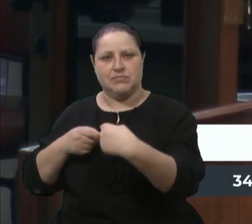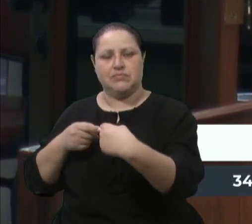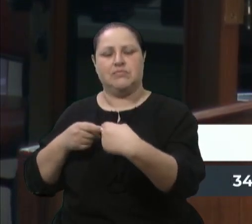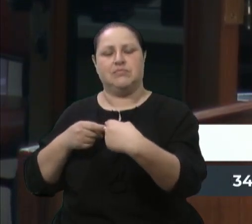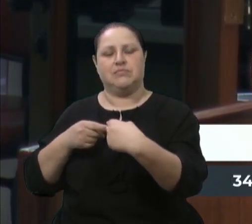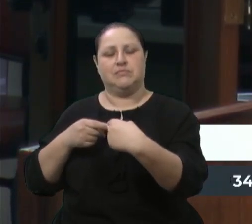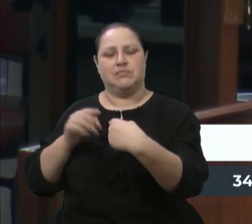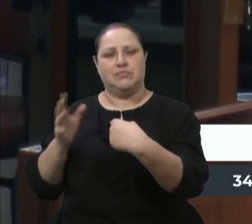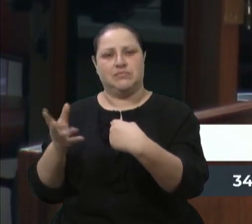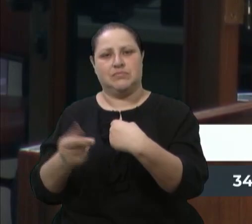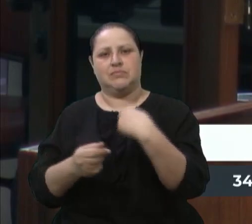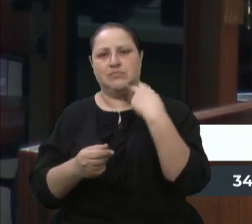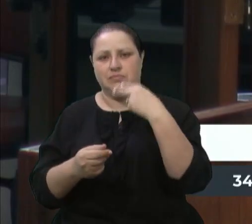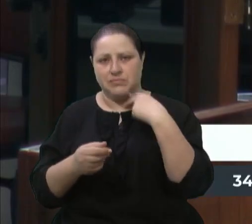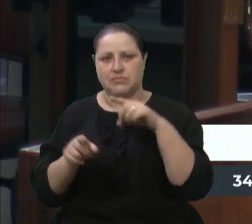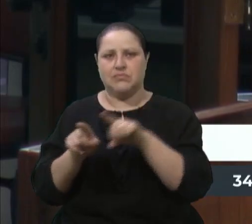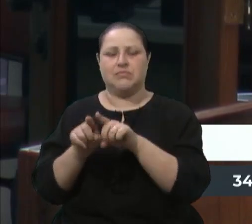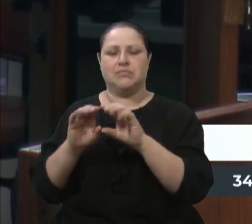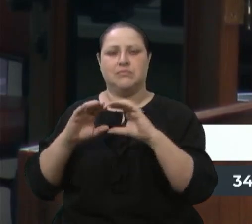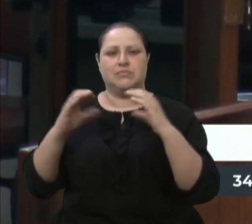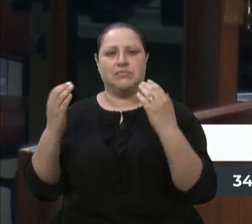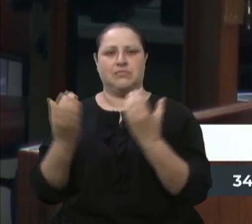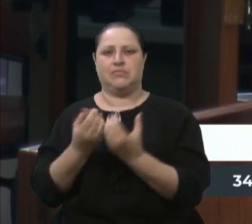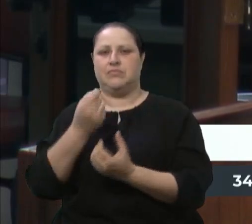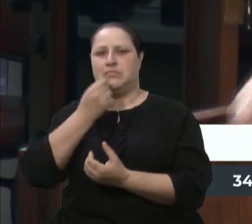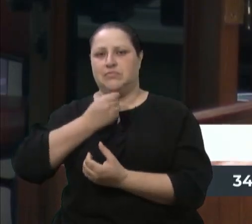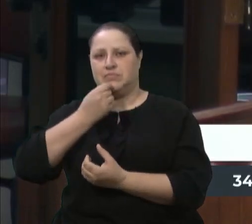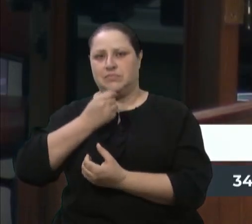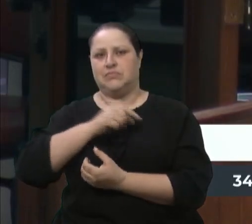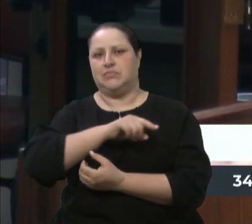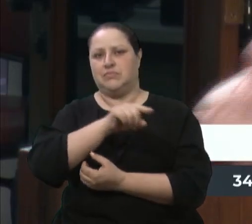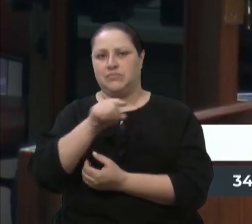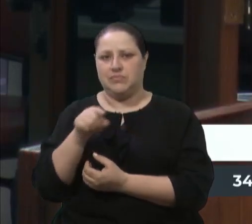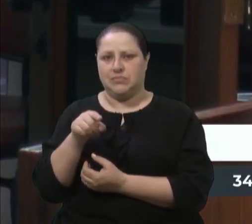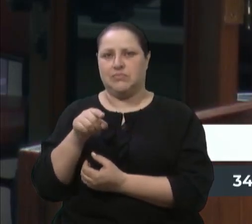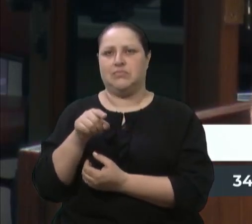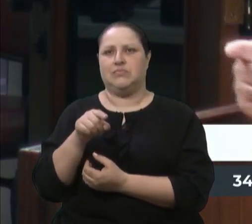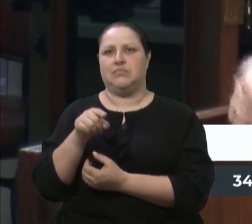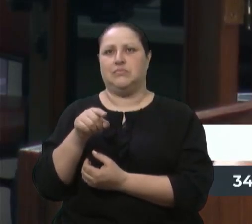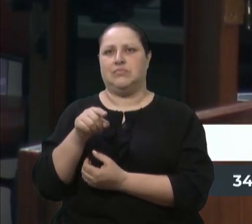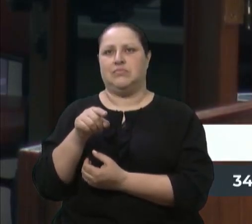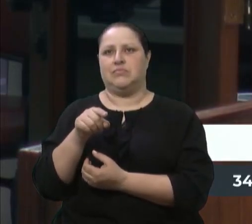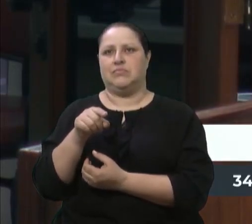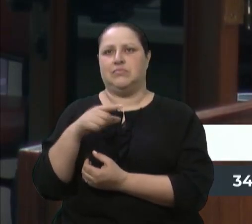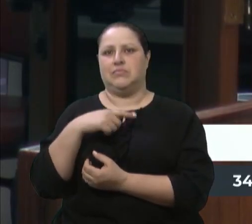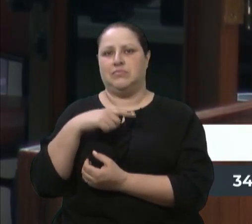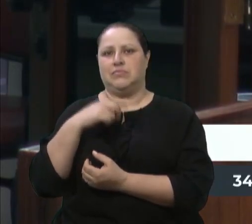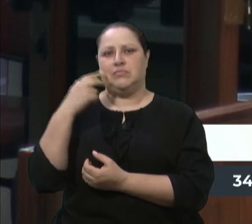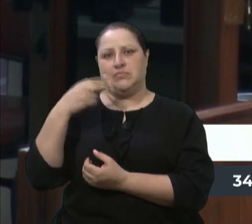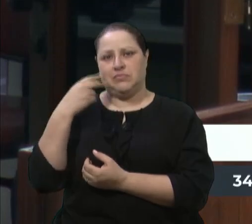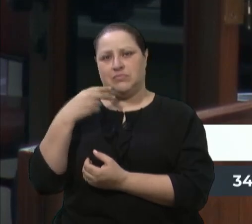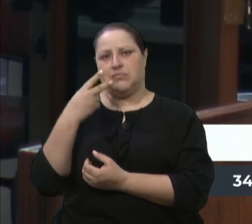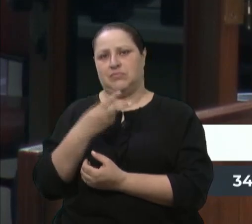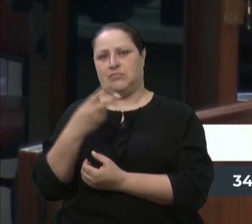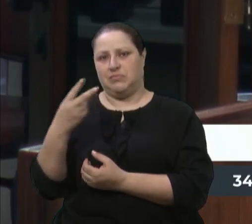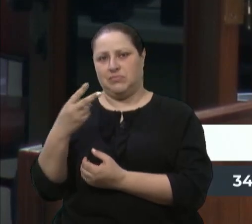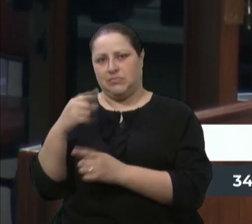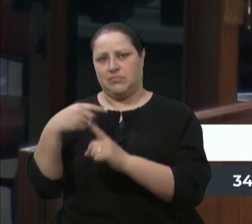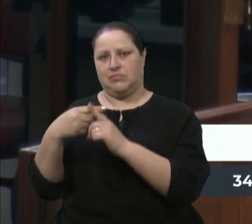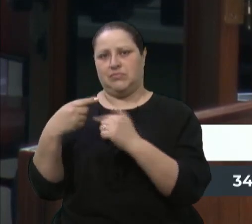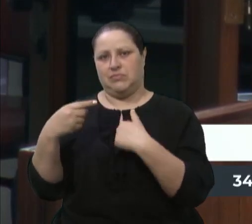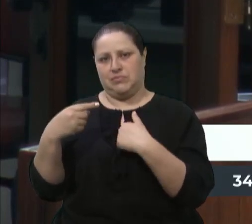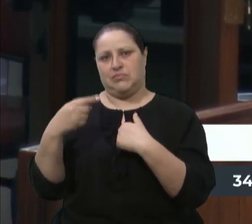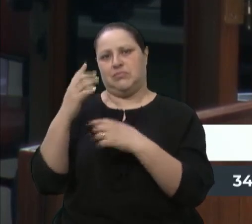os vereadores e para a comunidade caxiense que vocês 22, somando a mim, represento. Mas esse